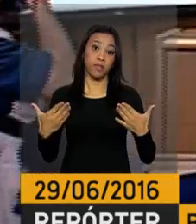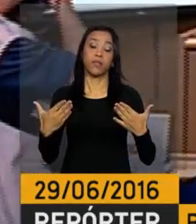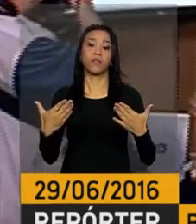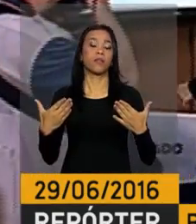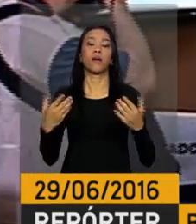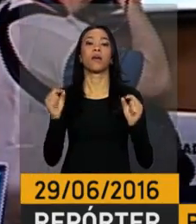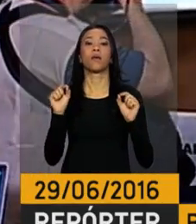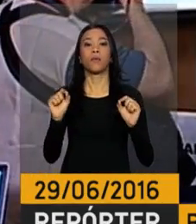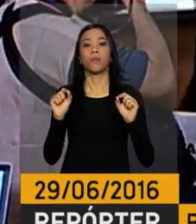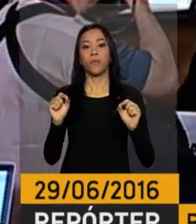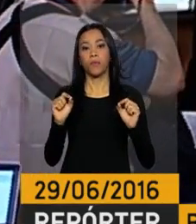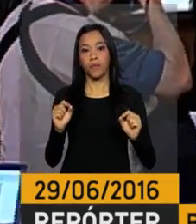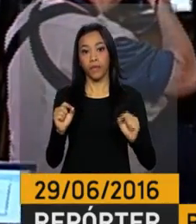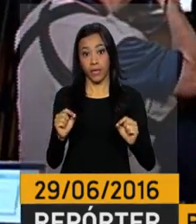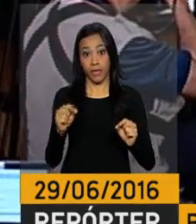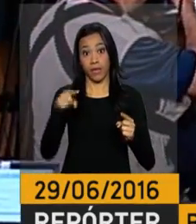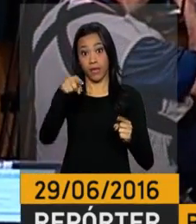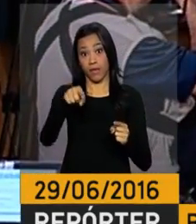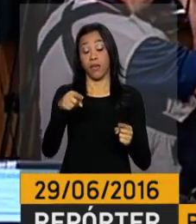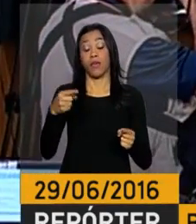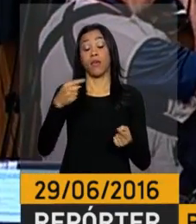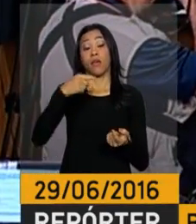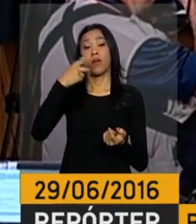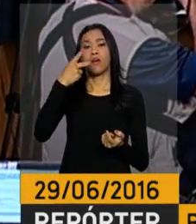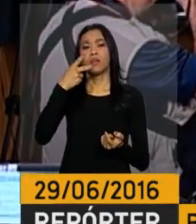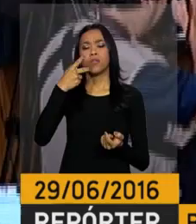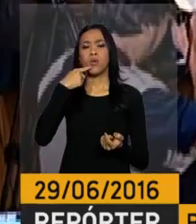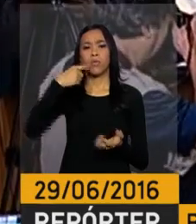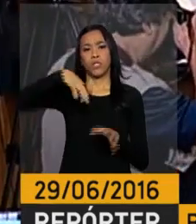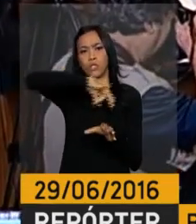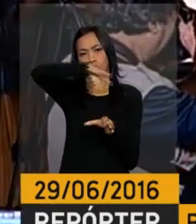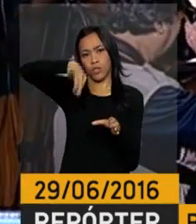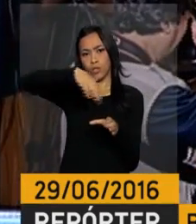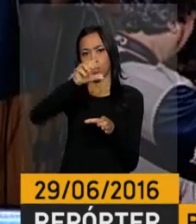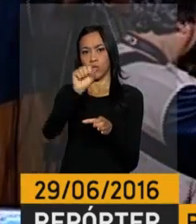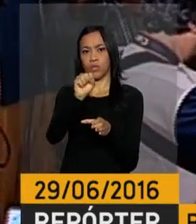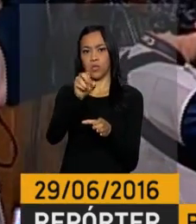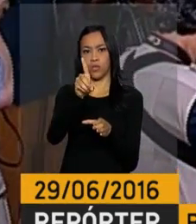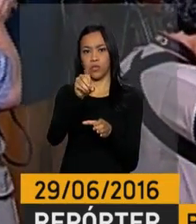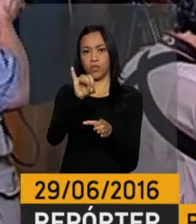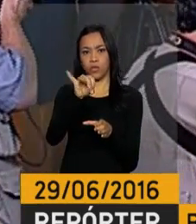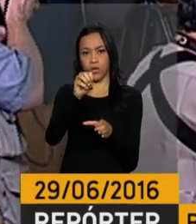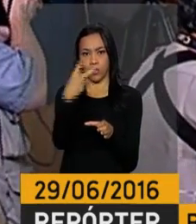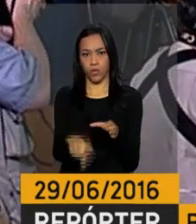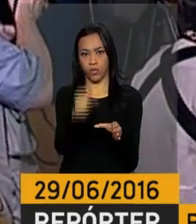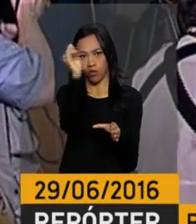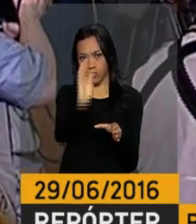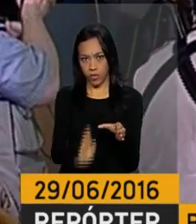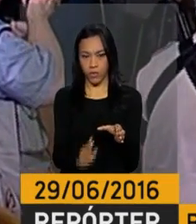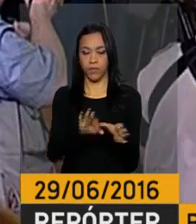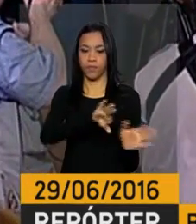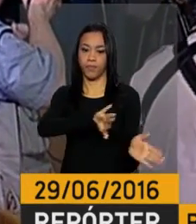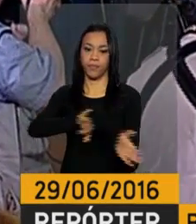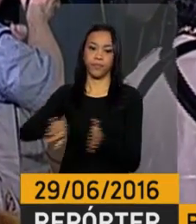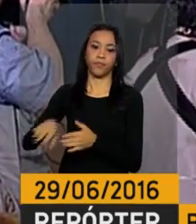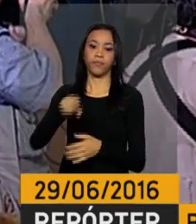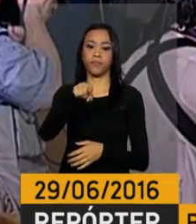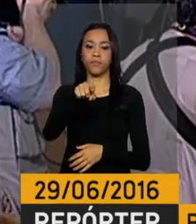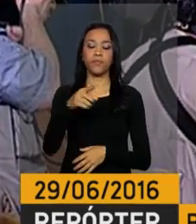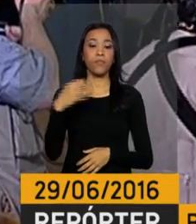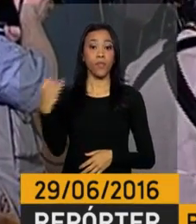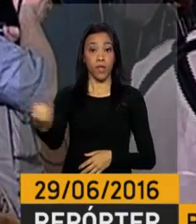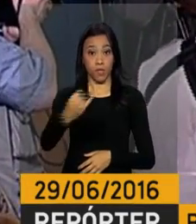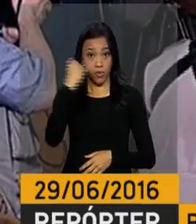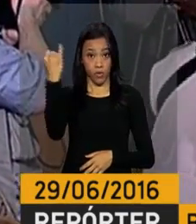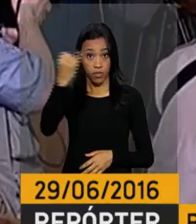rodada de redução do sódio nos alimentos processados no Brasil próximo por favor bom é importante sempre